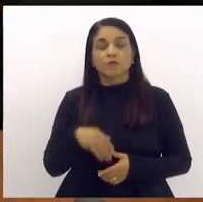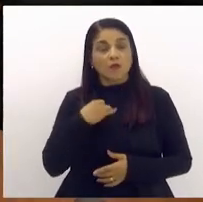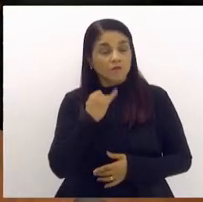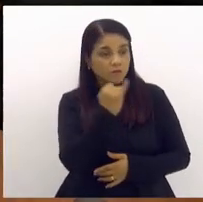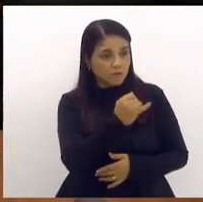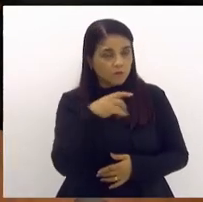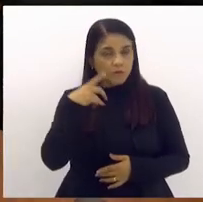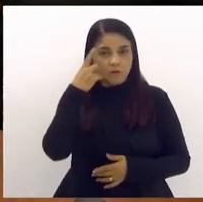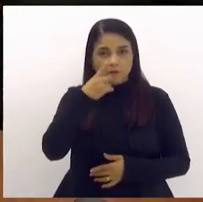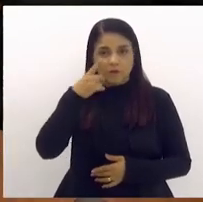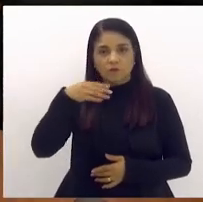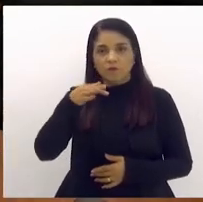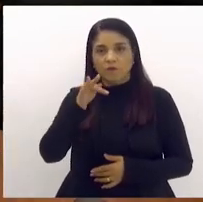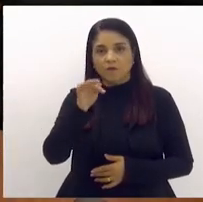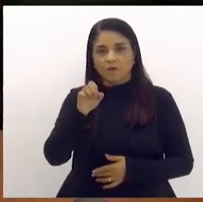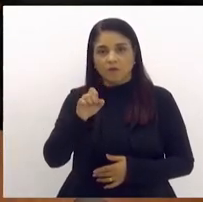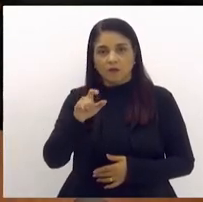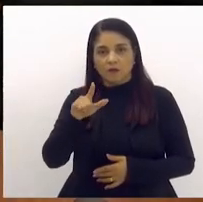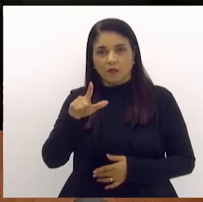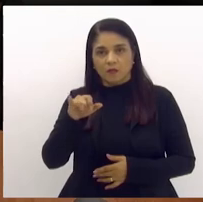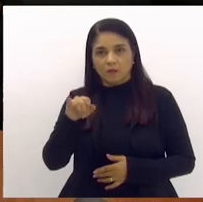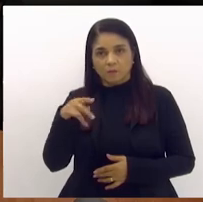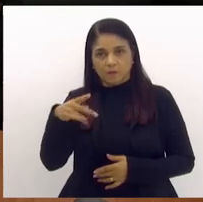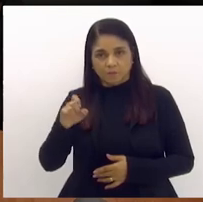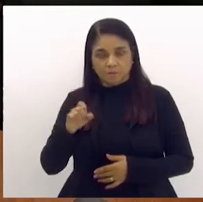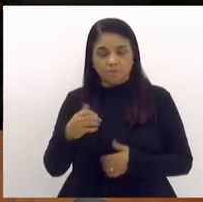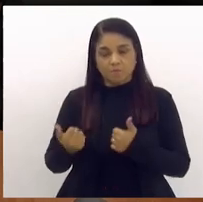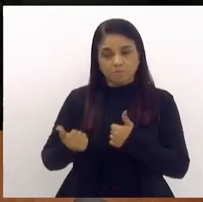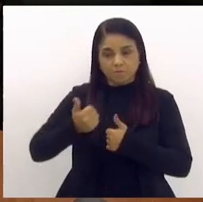Pobel para chegar aqui até a presidência, fazendo gentileza.